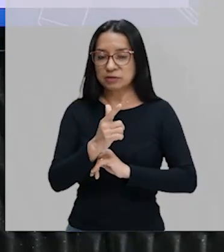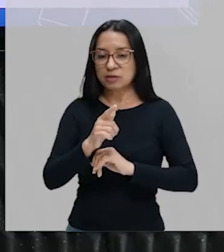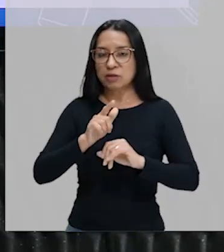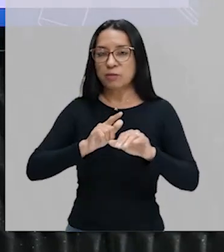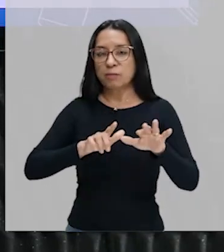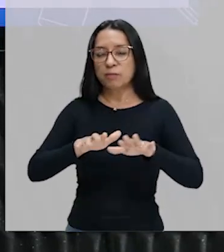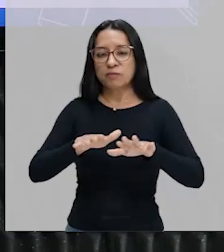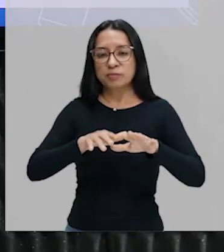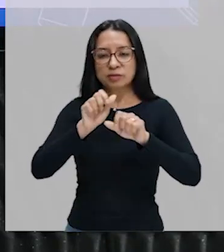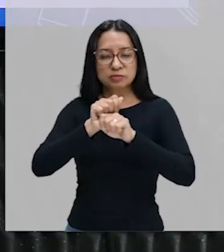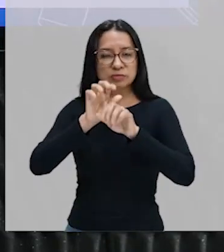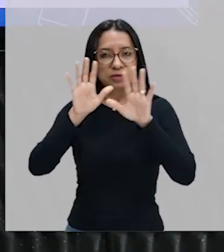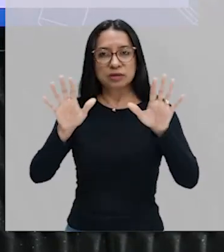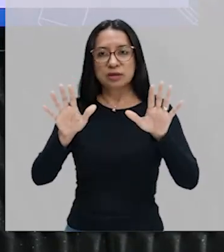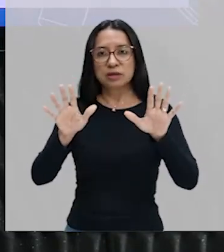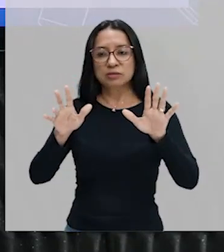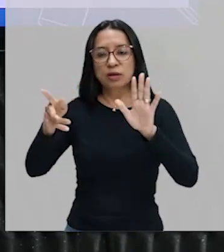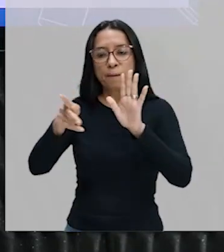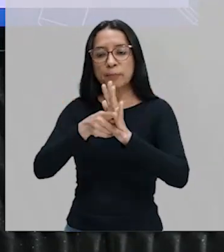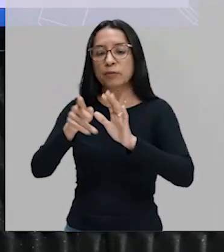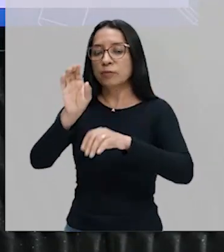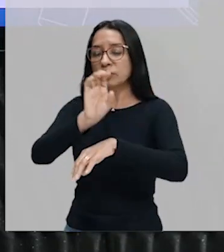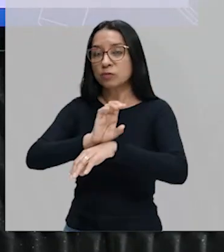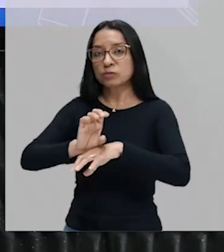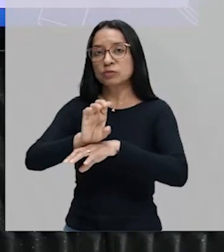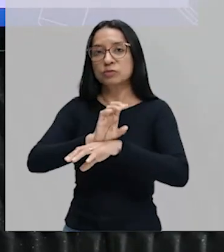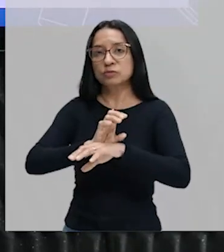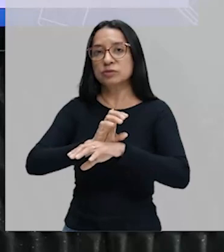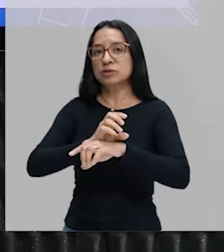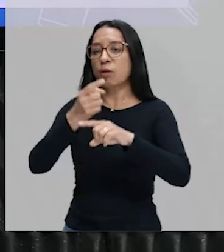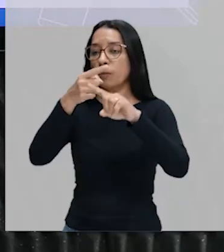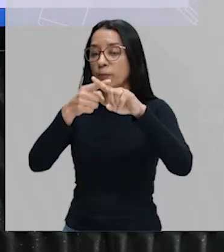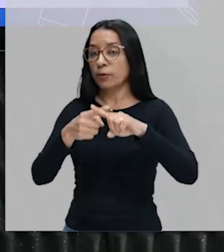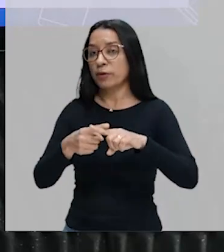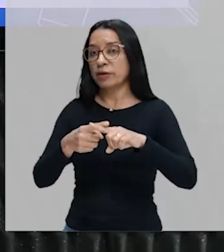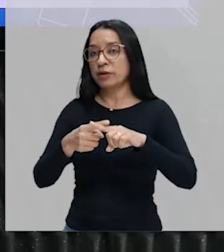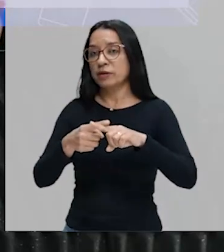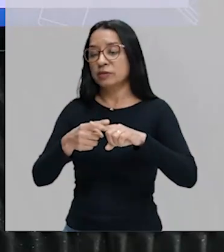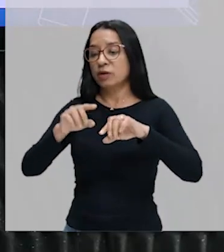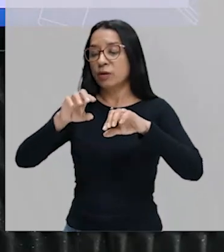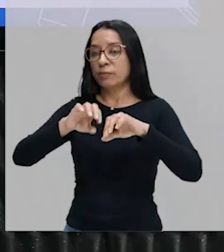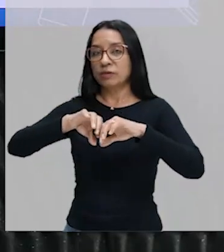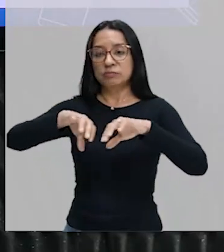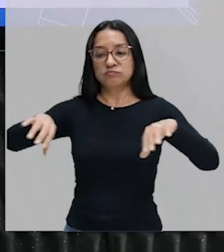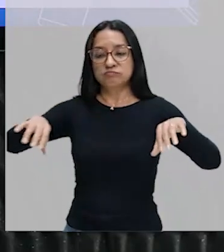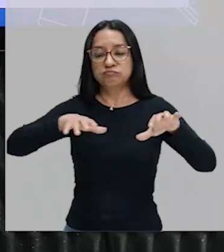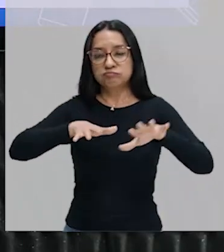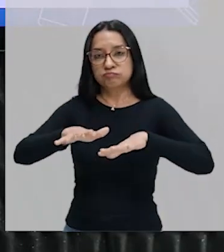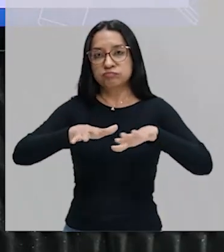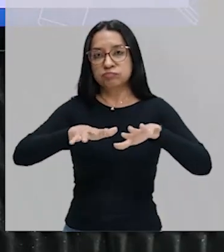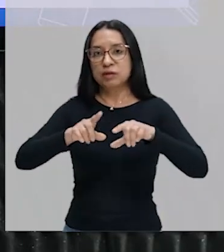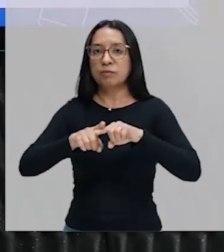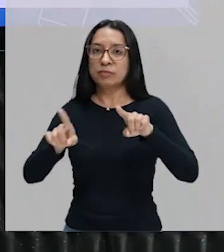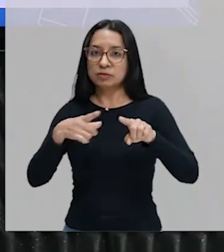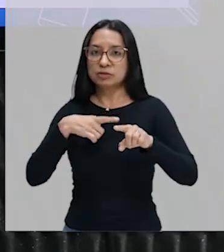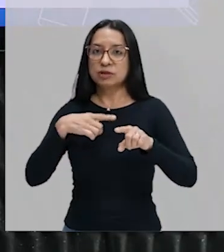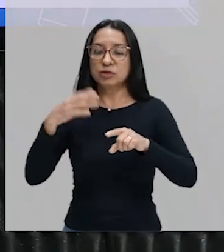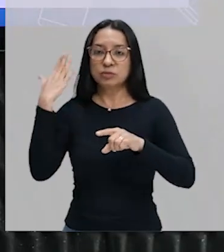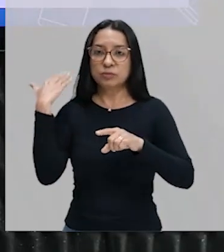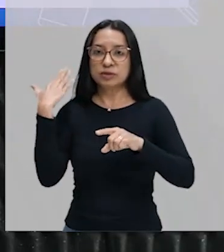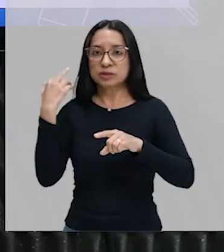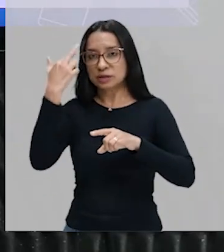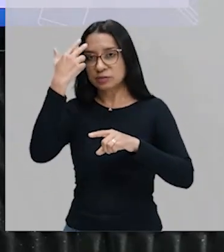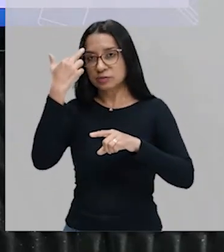movimentos claros, né, a nossa própria Constituição proíbe isso, né, de movimentos separatistas, mas já ocorreu no passado na história brasileira, por